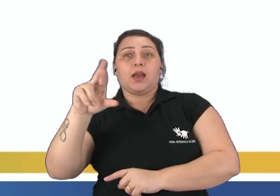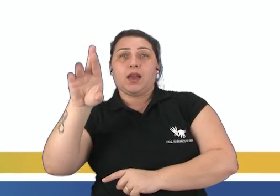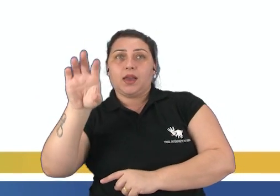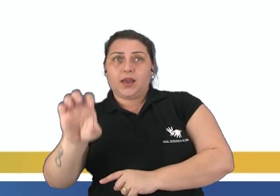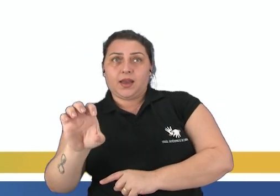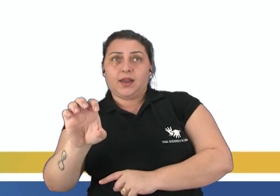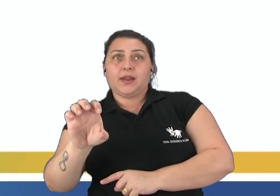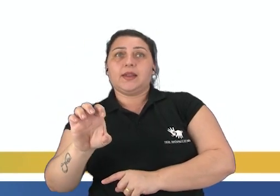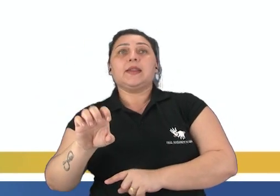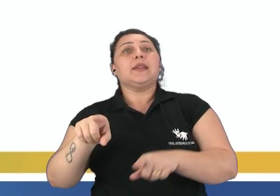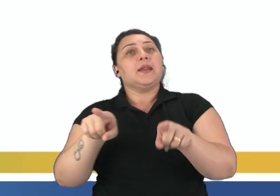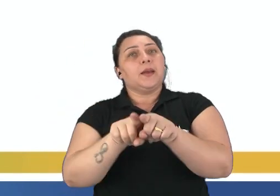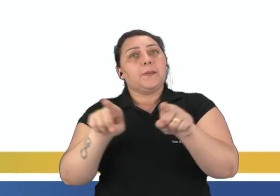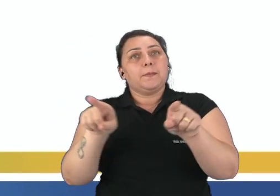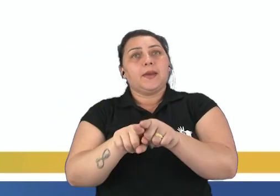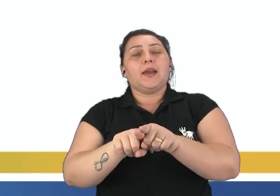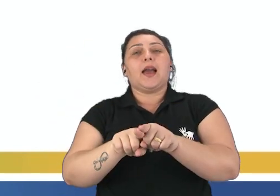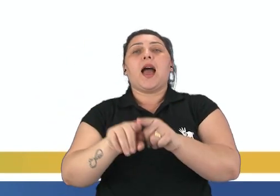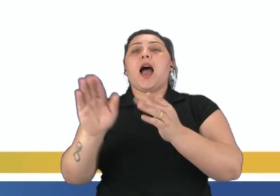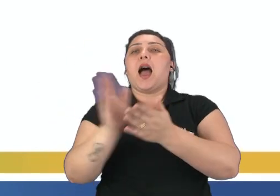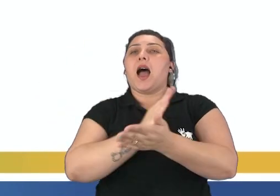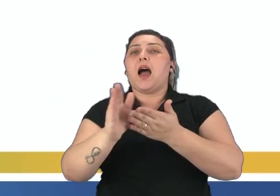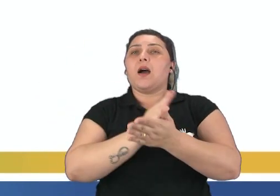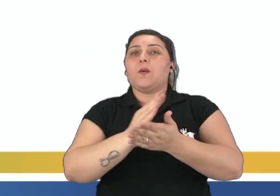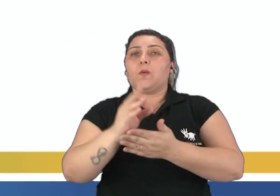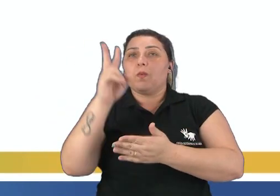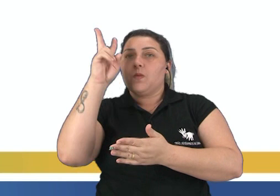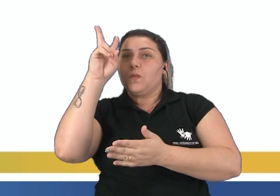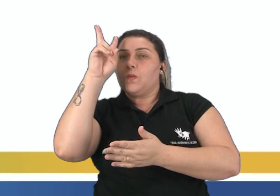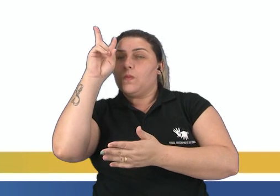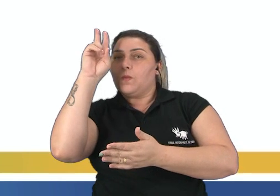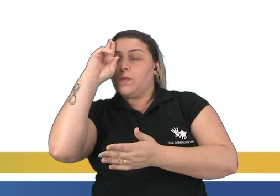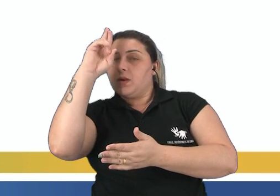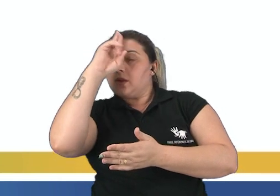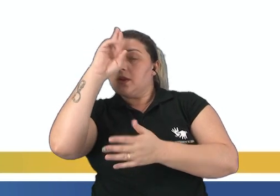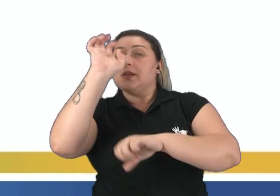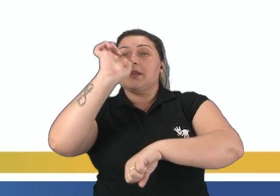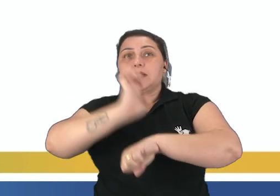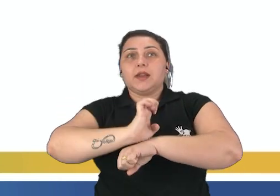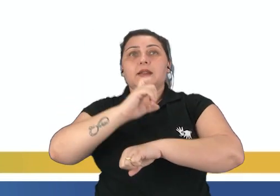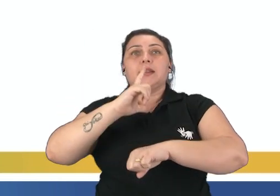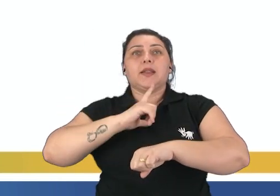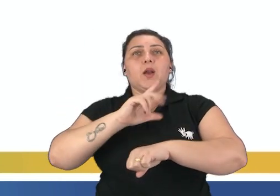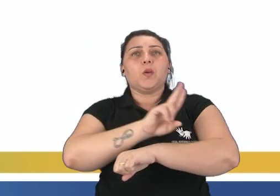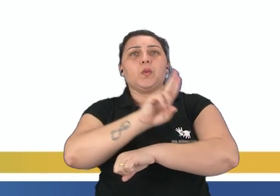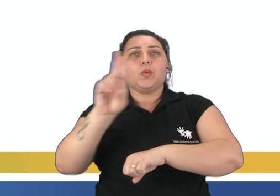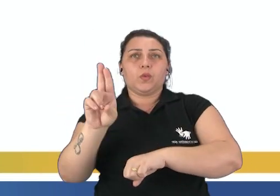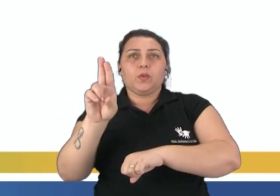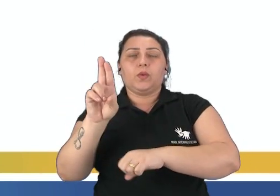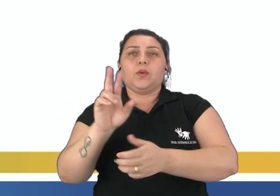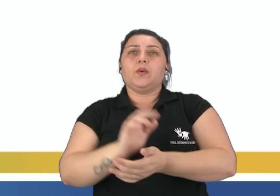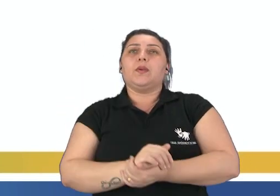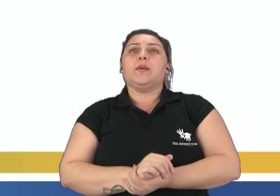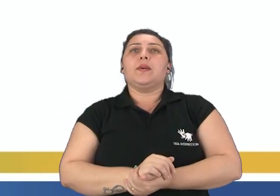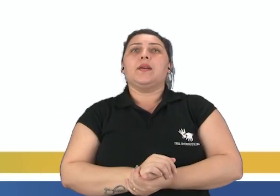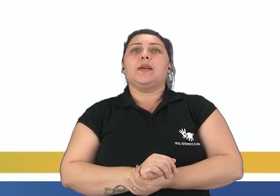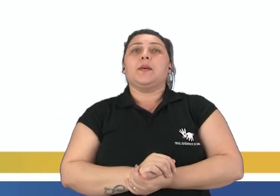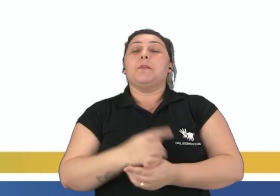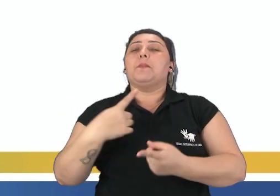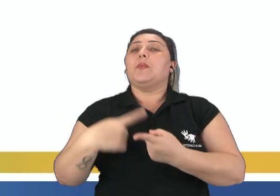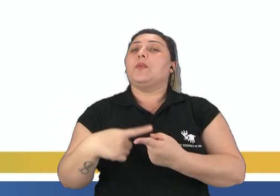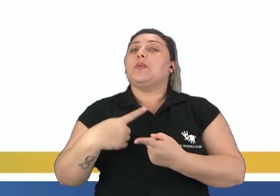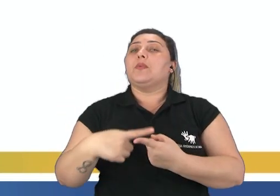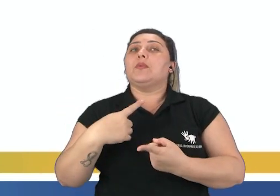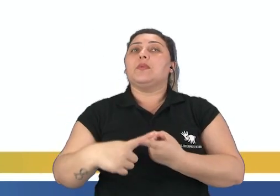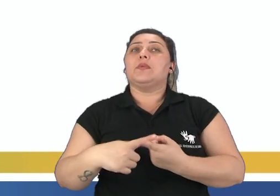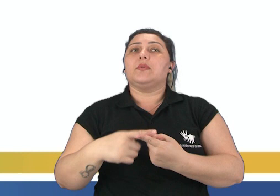Acre. Entretanto, segundo alguns historiadores, nosso estado recebeu esse nome de Acre em